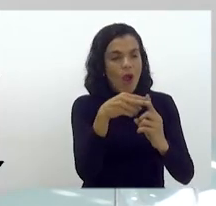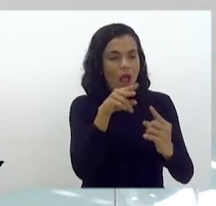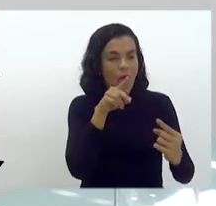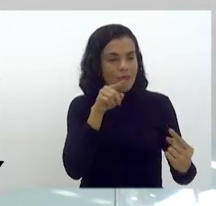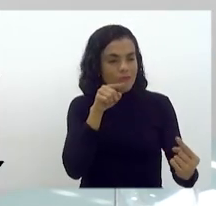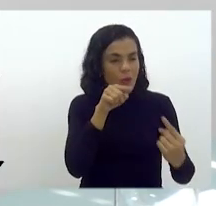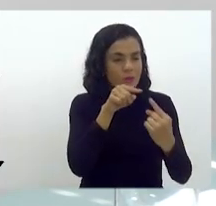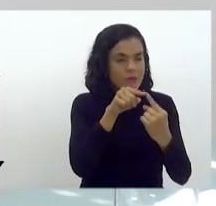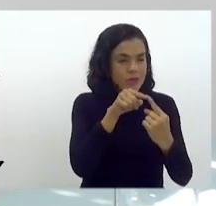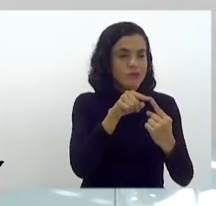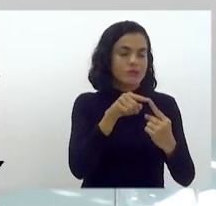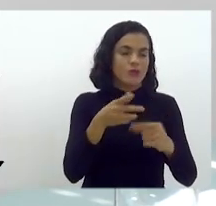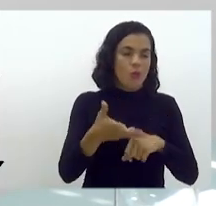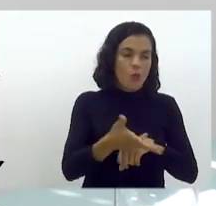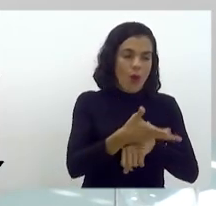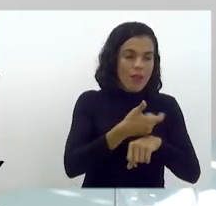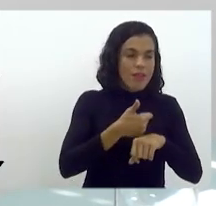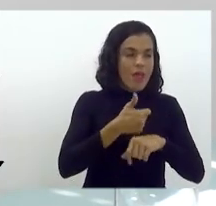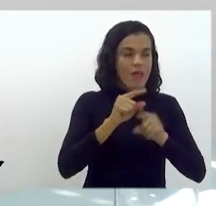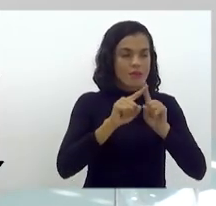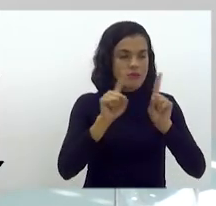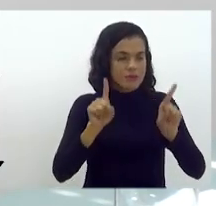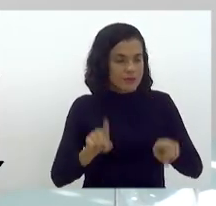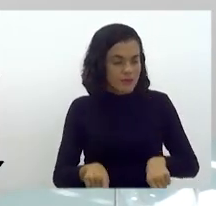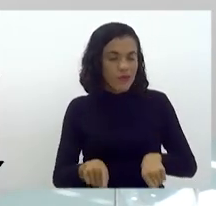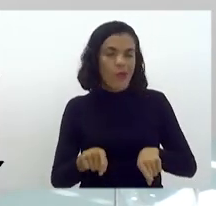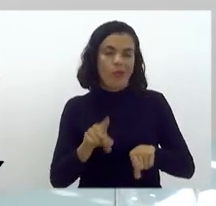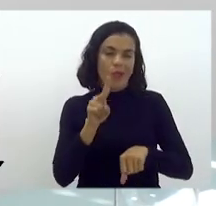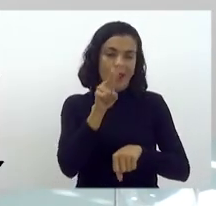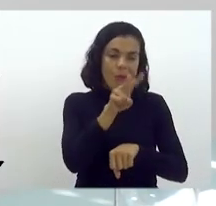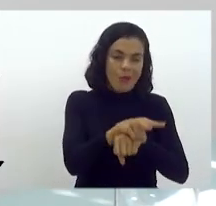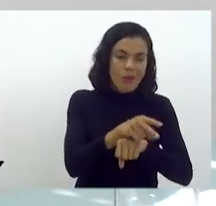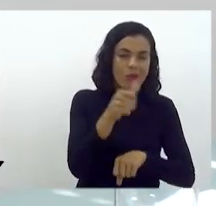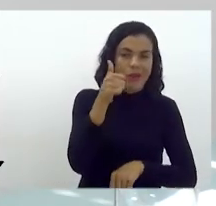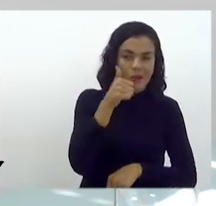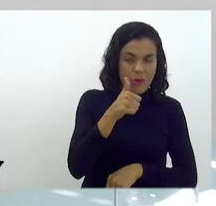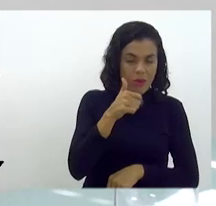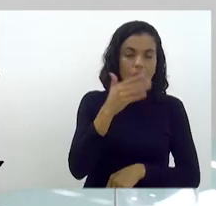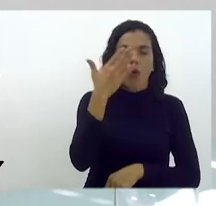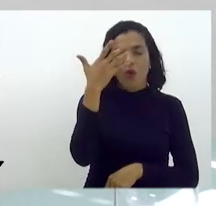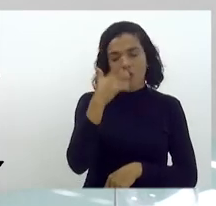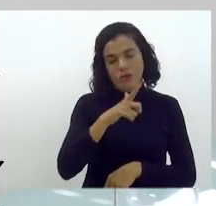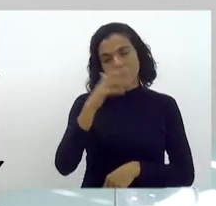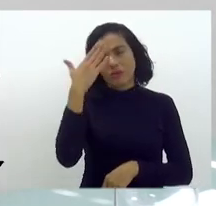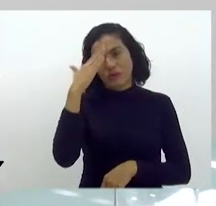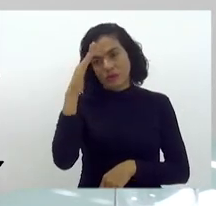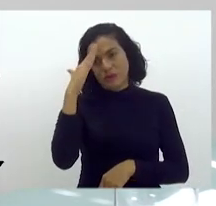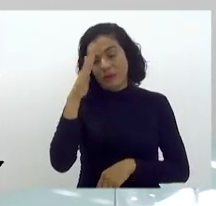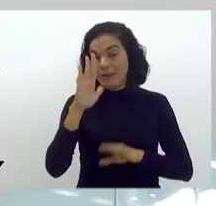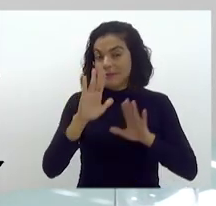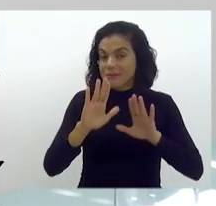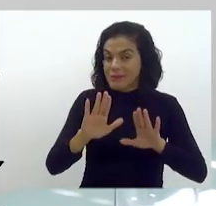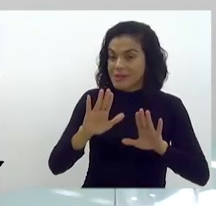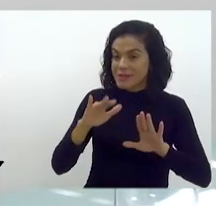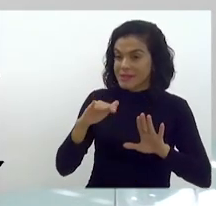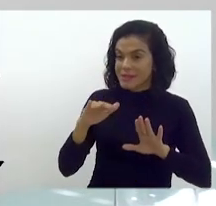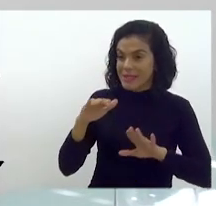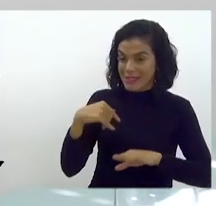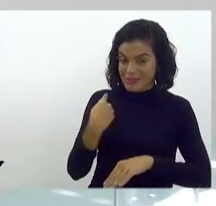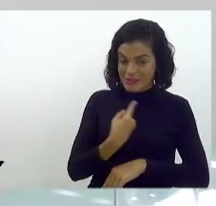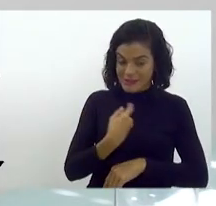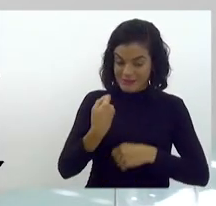da qualificação de servidores da questão da proteção a mulher tudo isso eu consigo entender mas o que a gente talvez